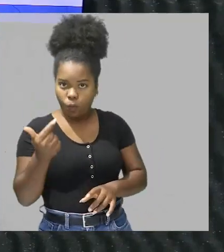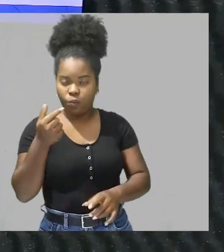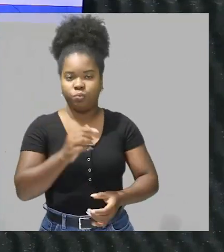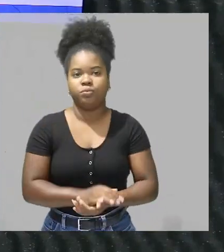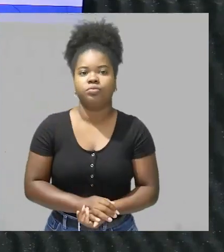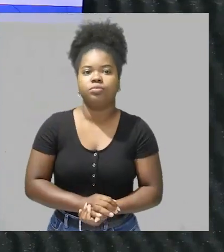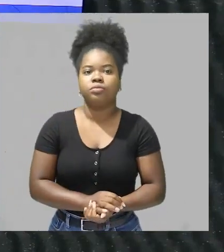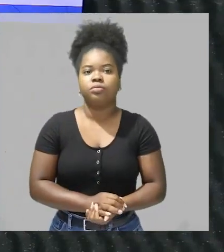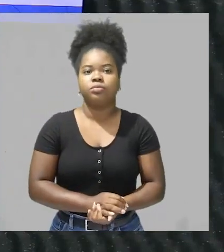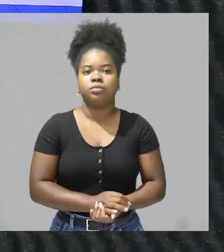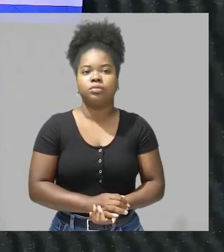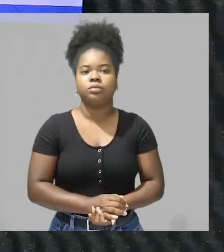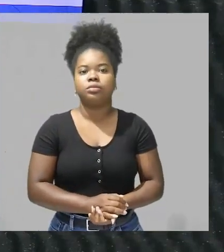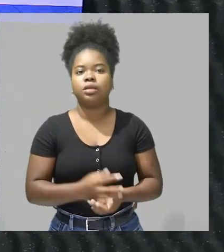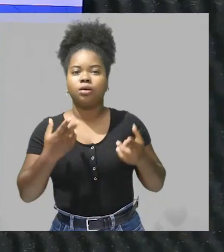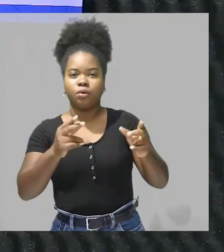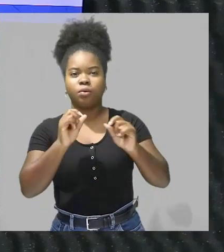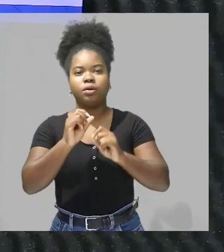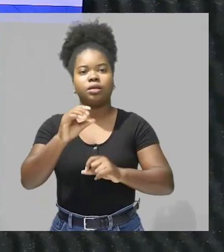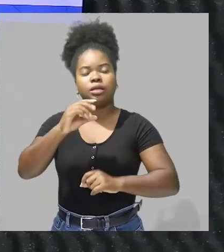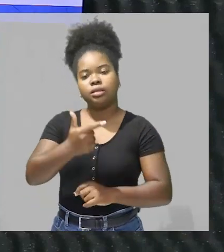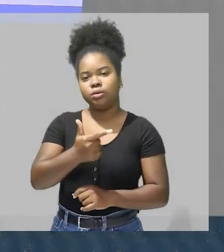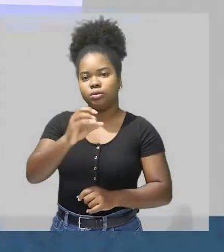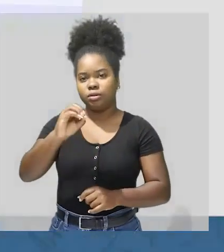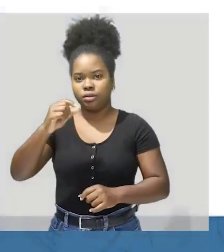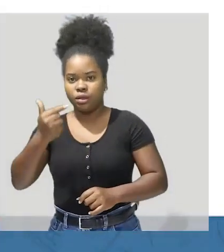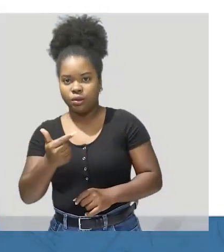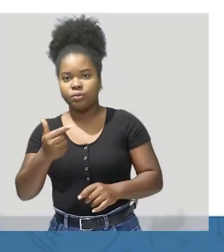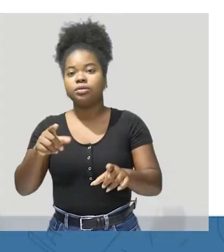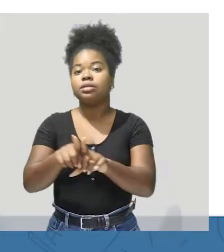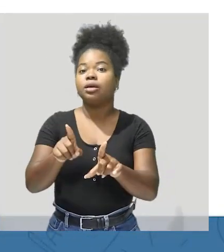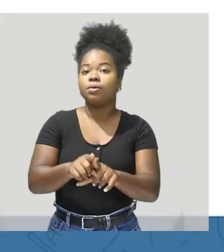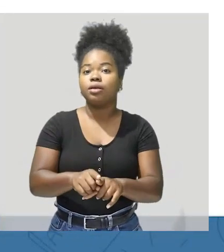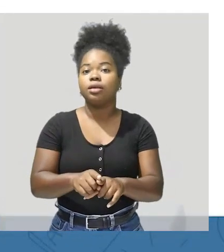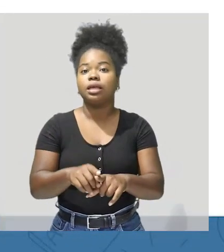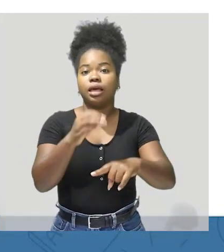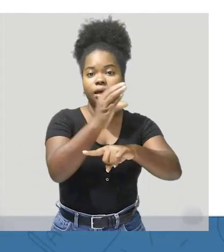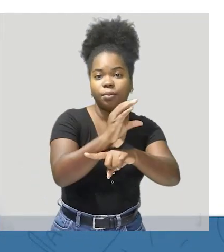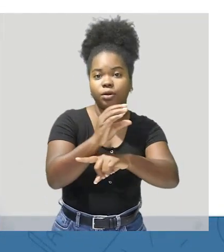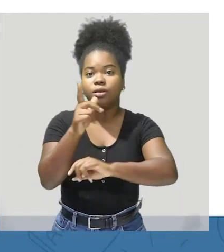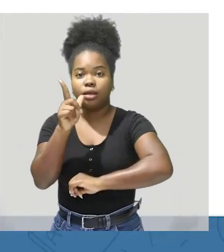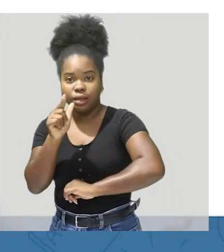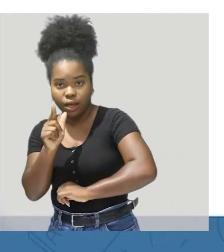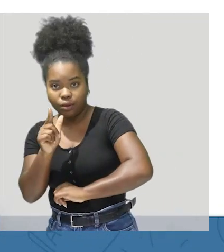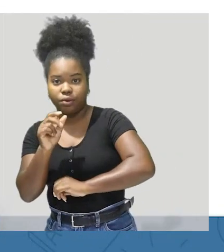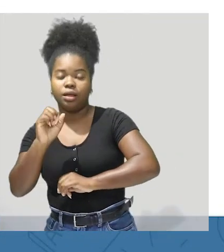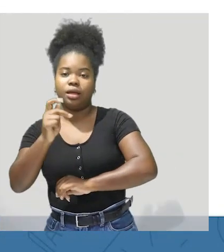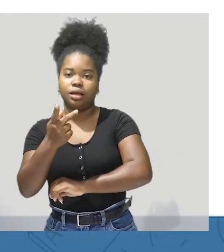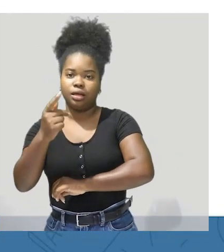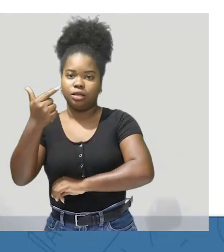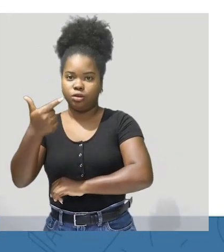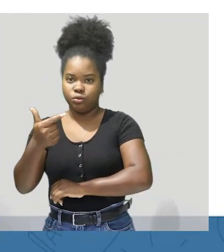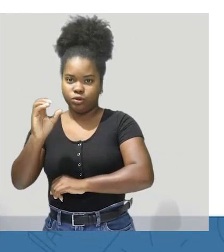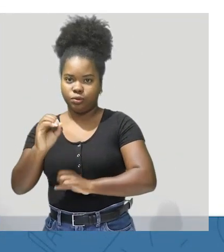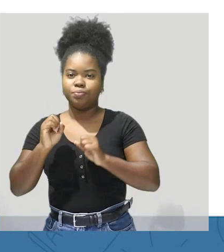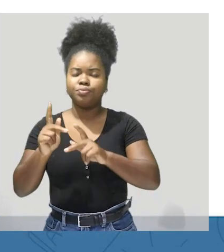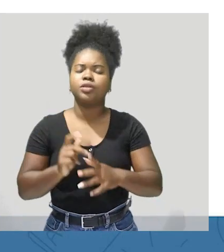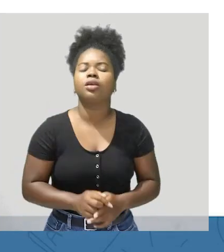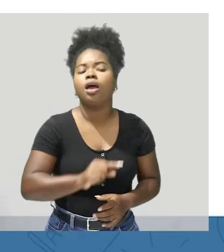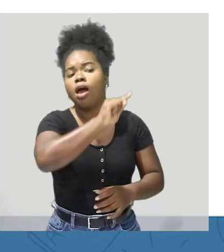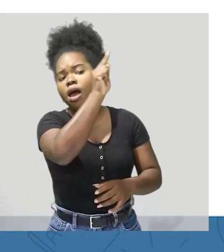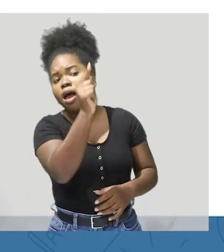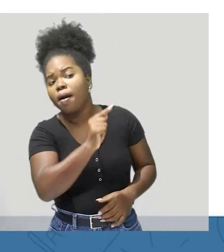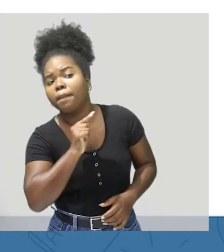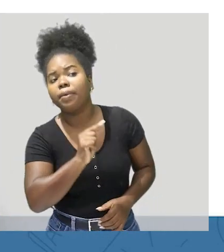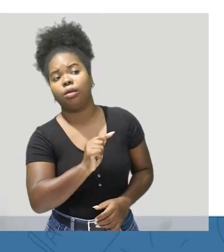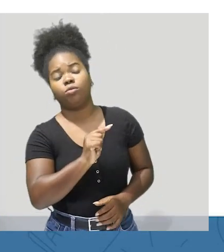oxigênio formando gás carbônico e água é comando da questão a pergunta o que que a questão